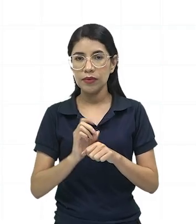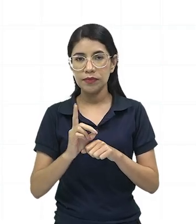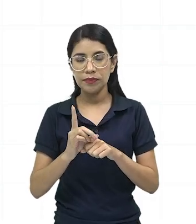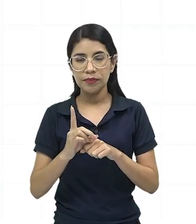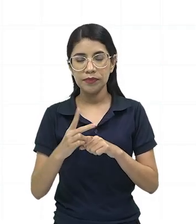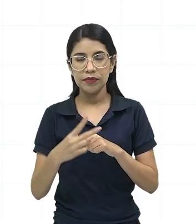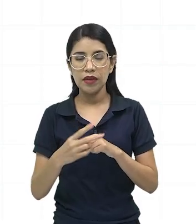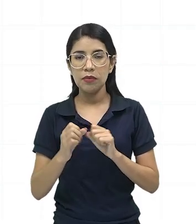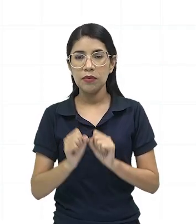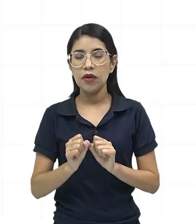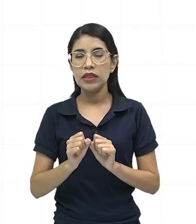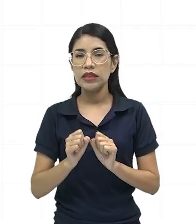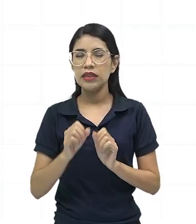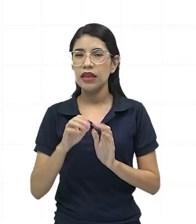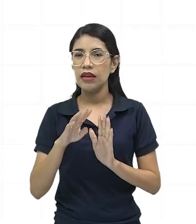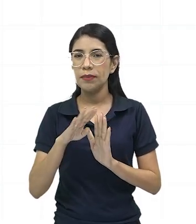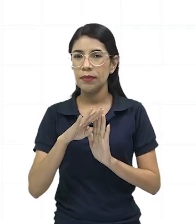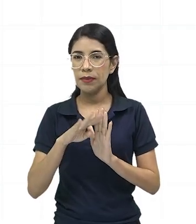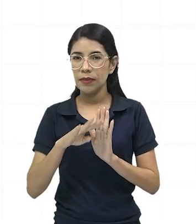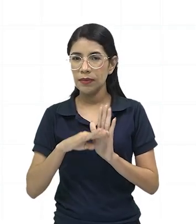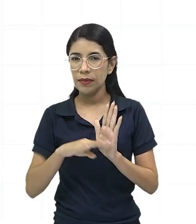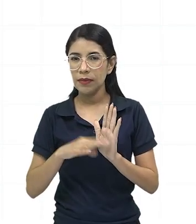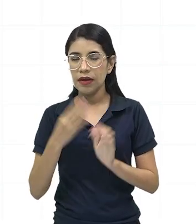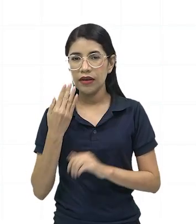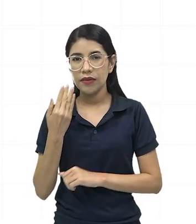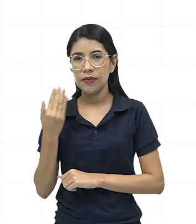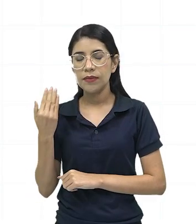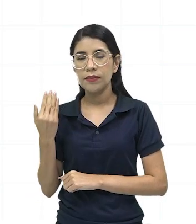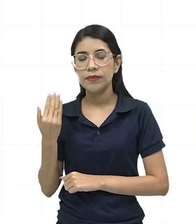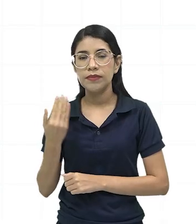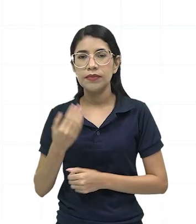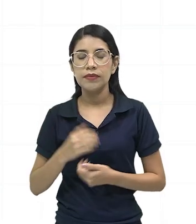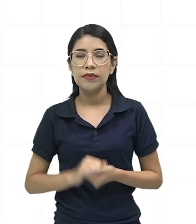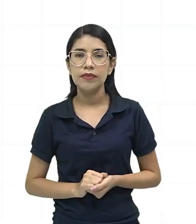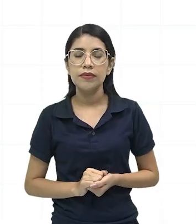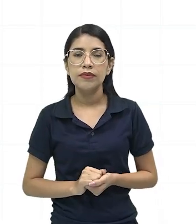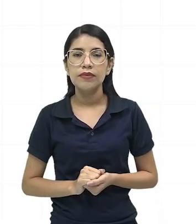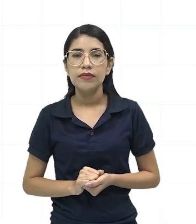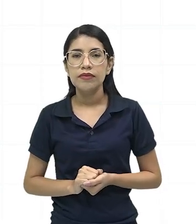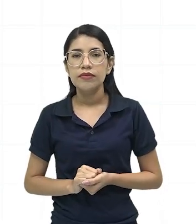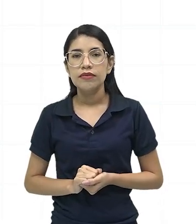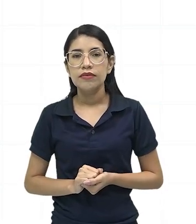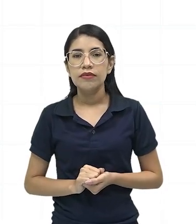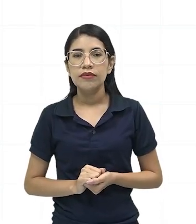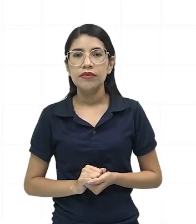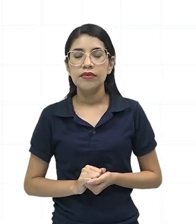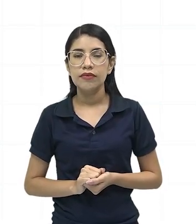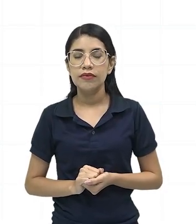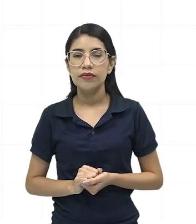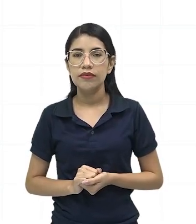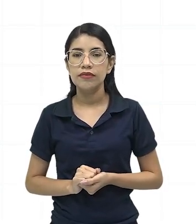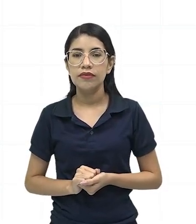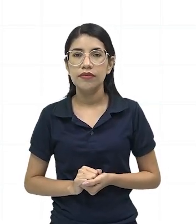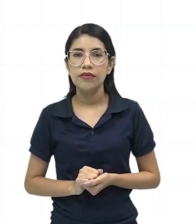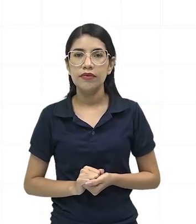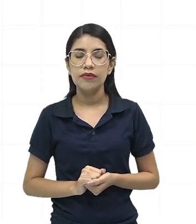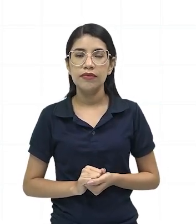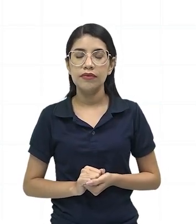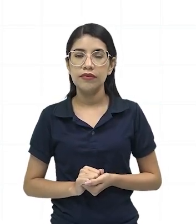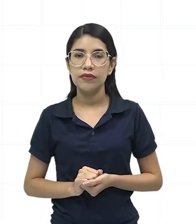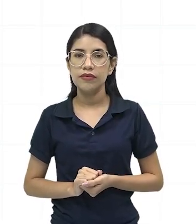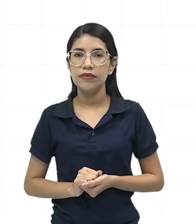sentido de causa, pode ser comparativo, concessivo, condicional, conformativa, consecutiva,